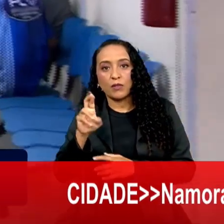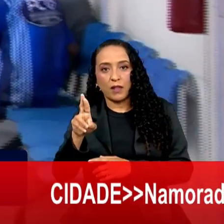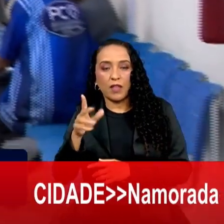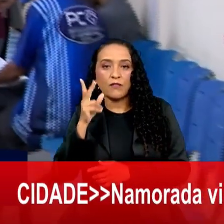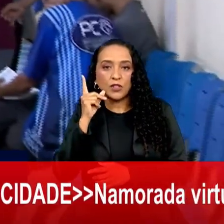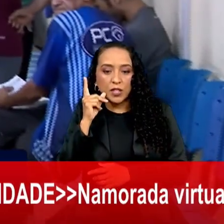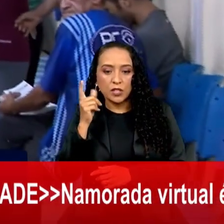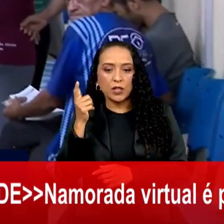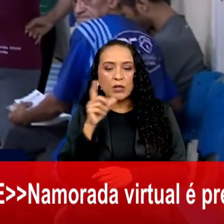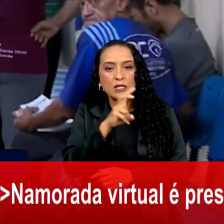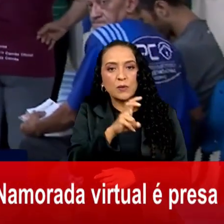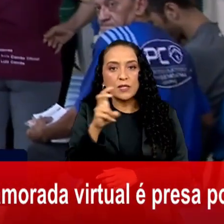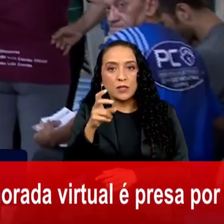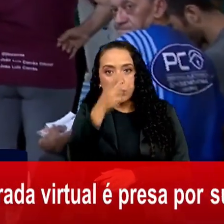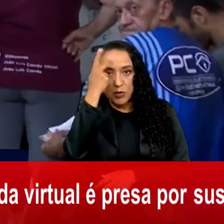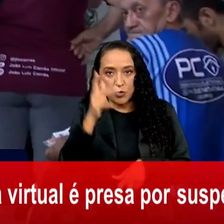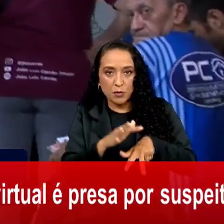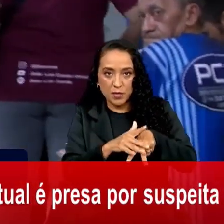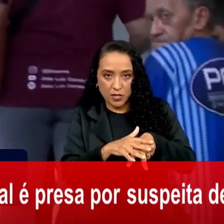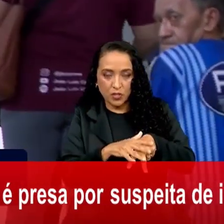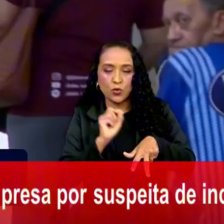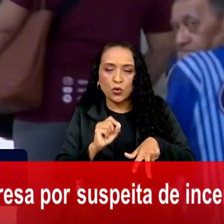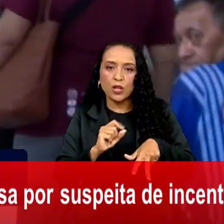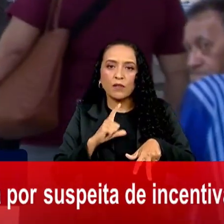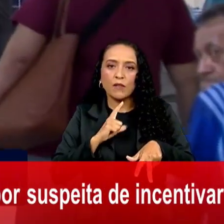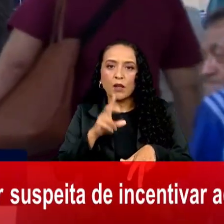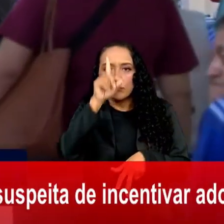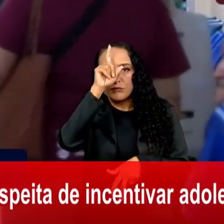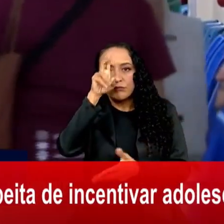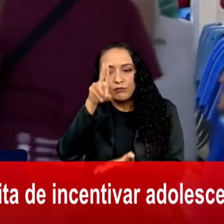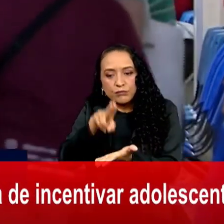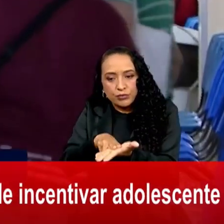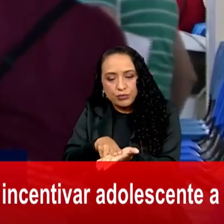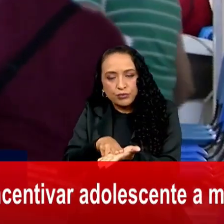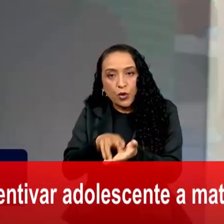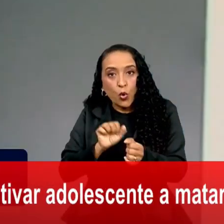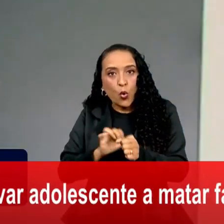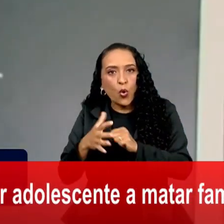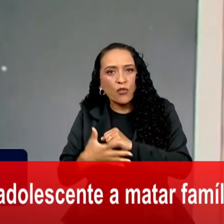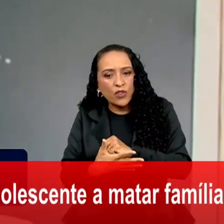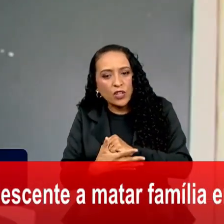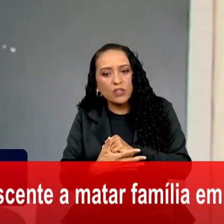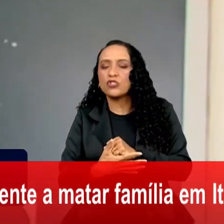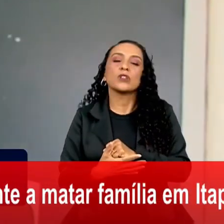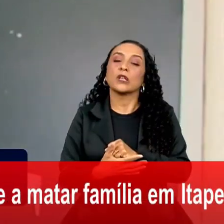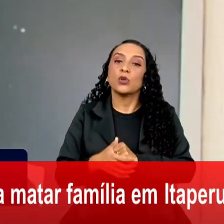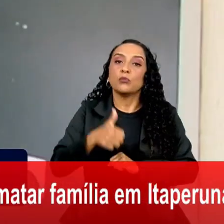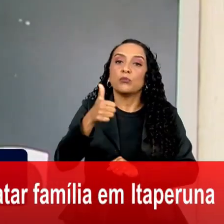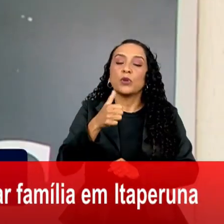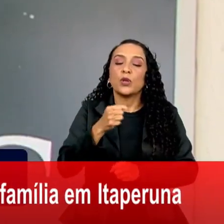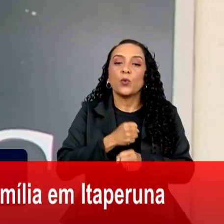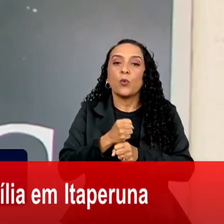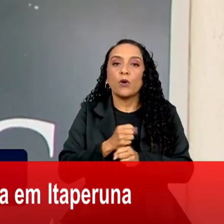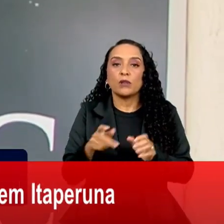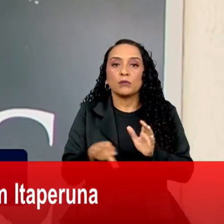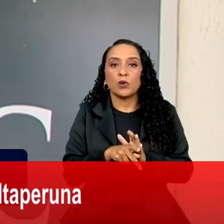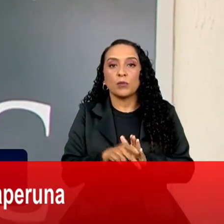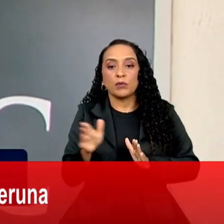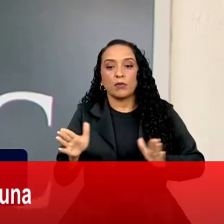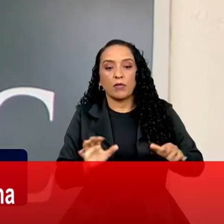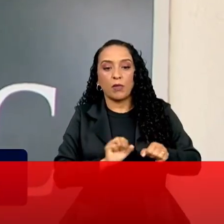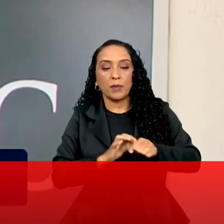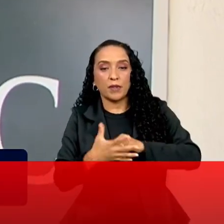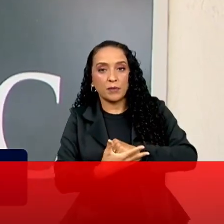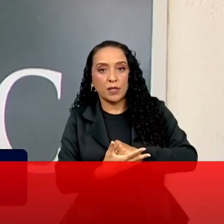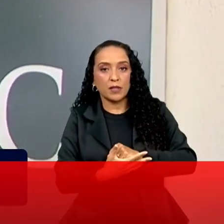Fortaleza, com 55 pacientes que ficaram internados com Covid-19 no primeiro ano da pandemia.